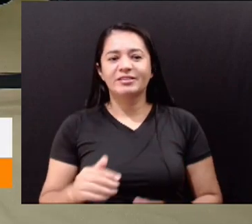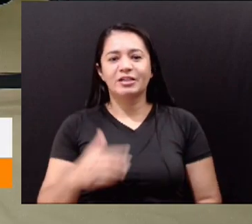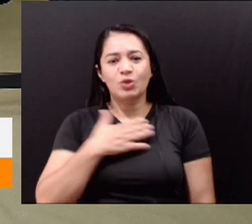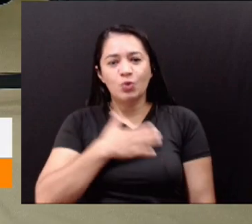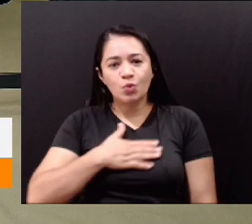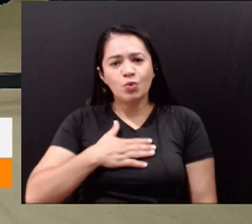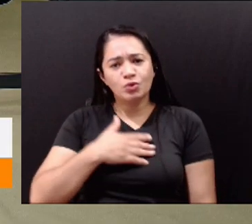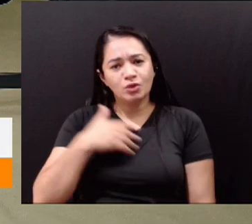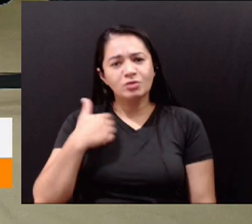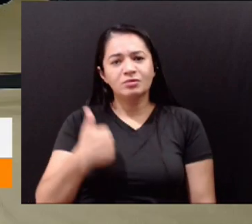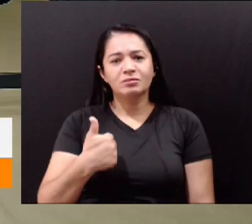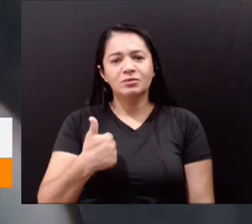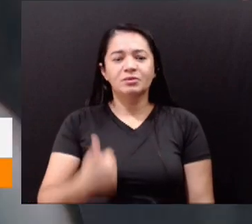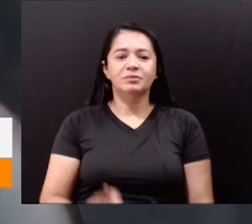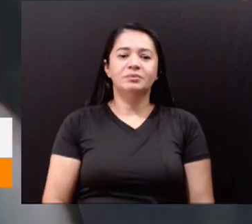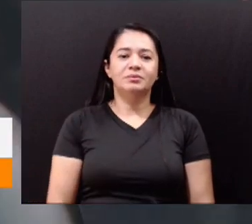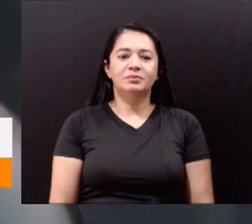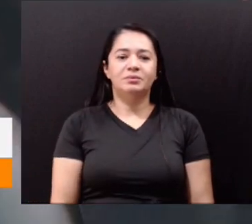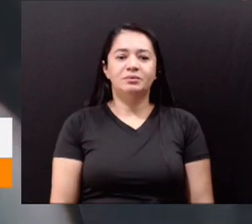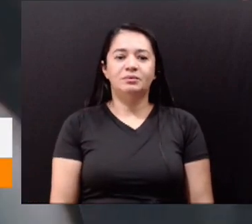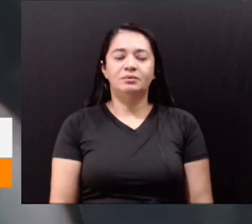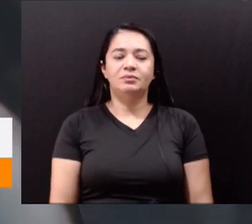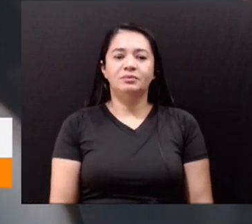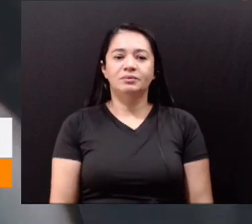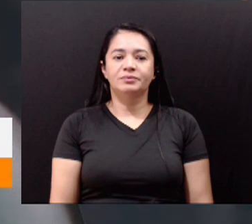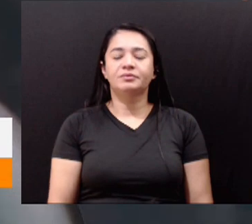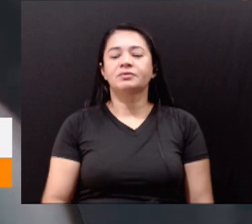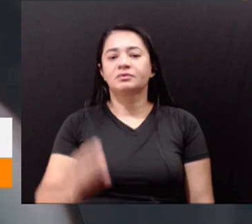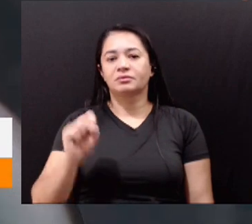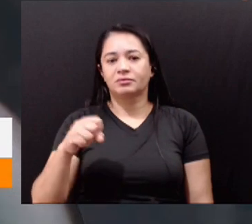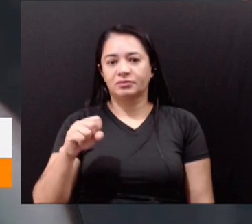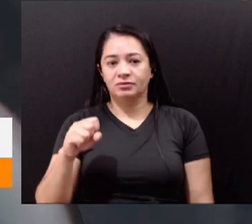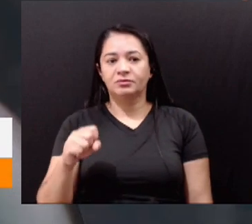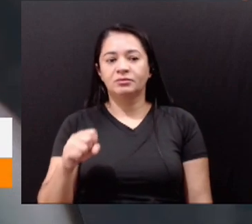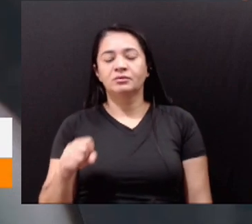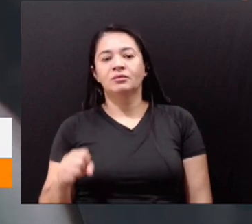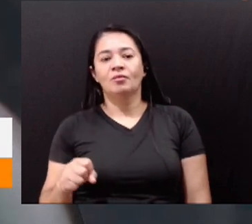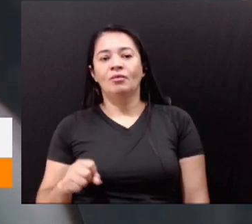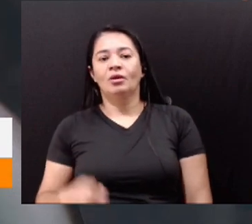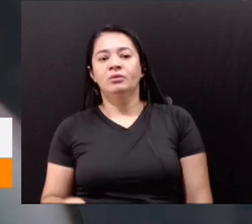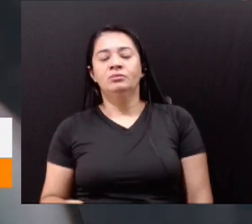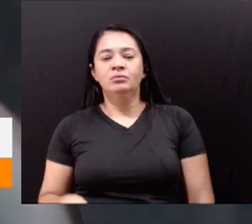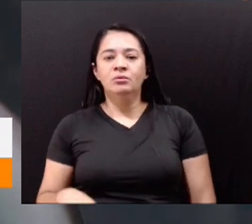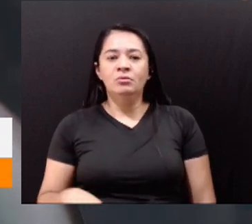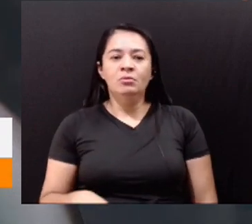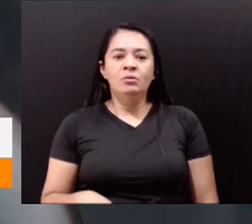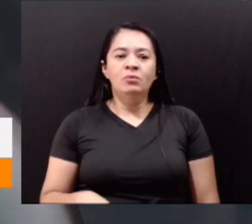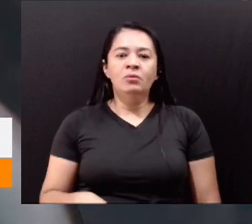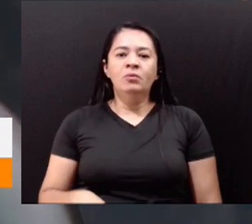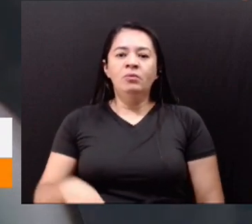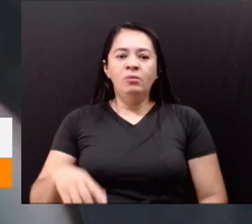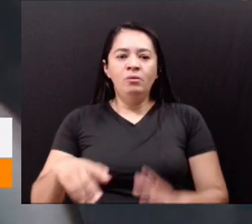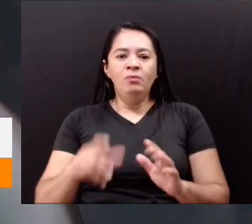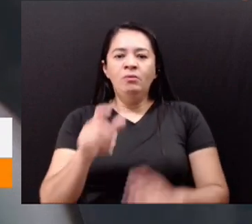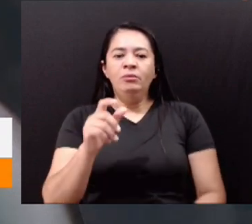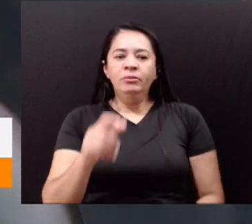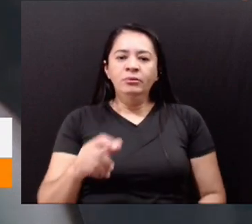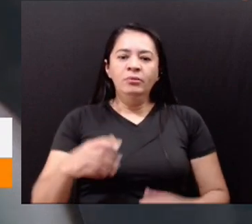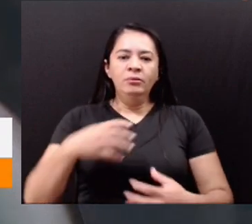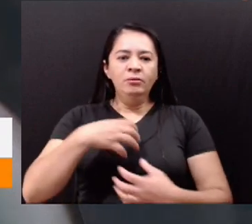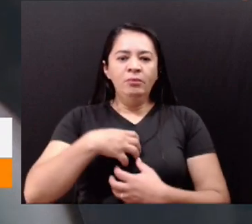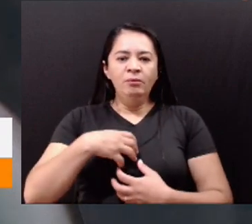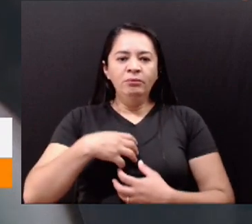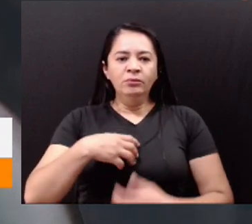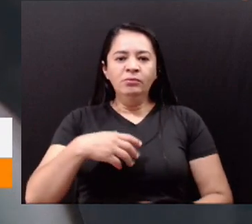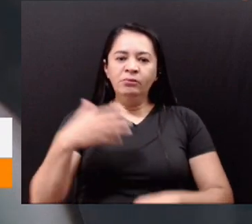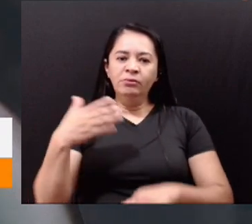momento ali. É, tenho essa sensação também. Acho que, essa palavra pertencimento, ela faz, muito sentido para